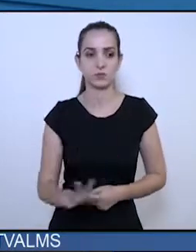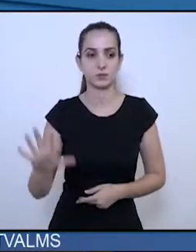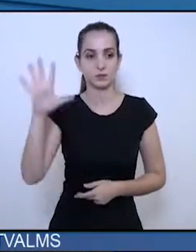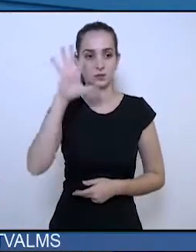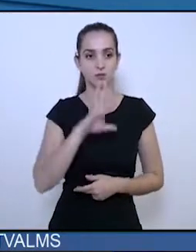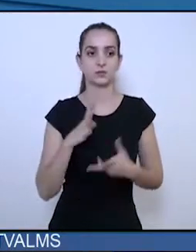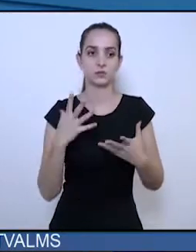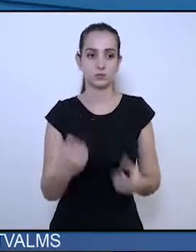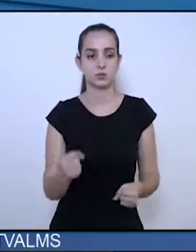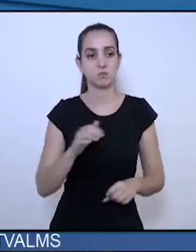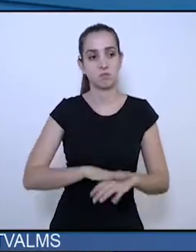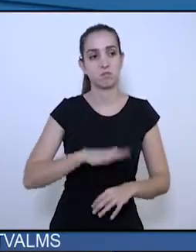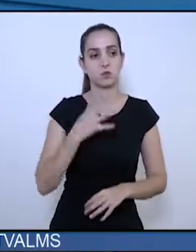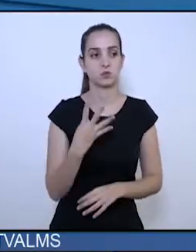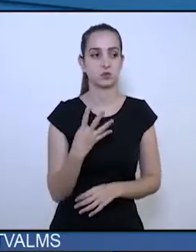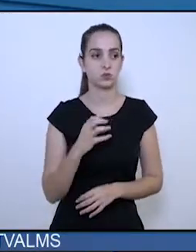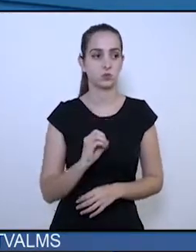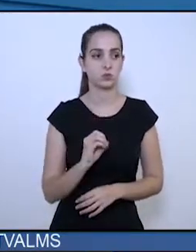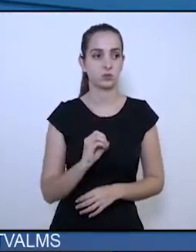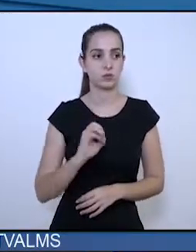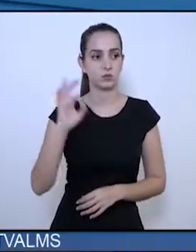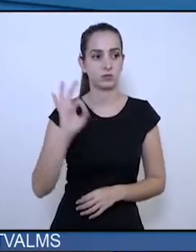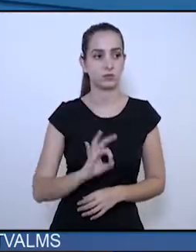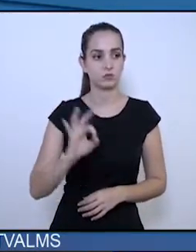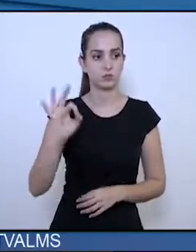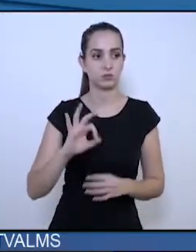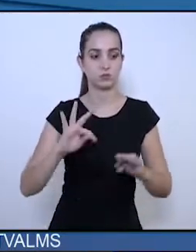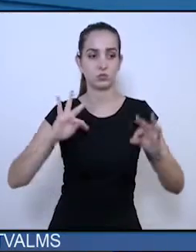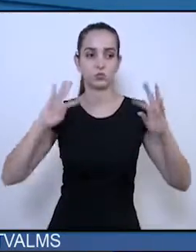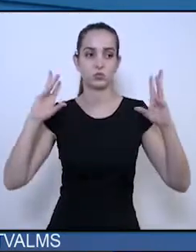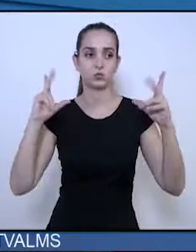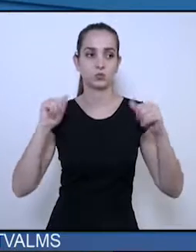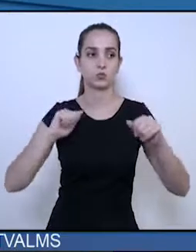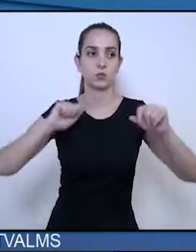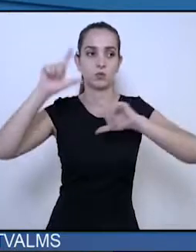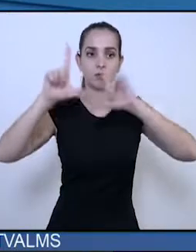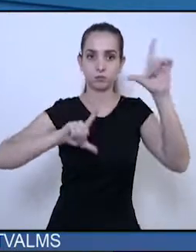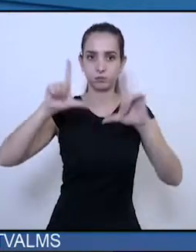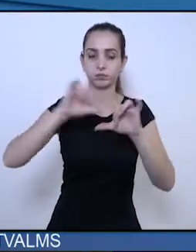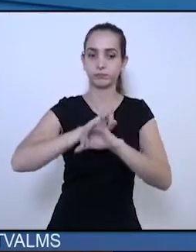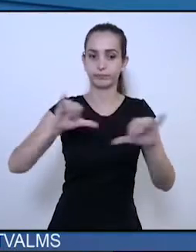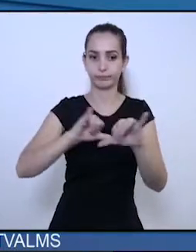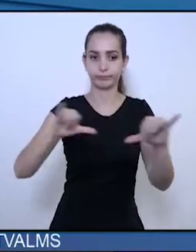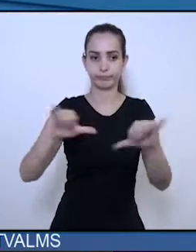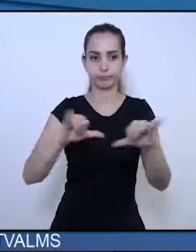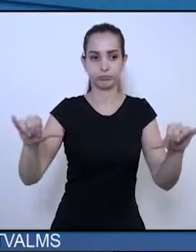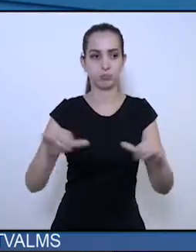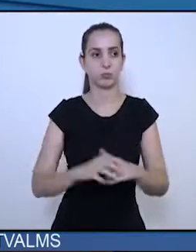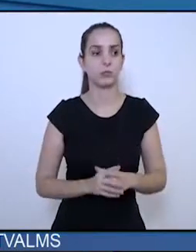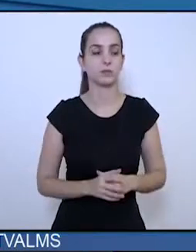de mais de 40%, com todo o malabarismo da mídia,